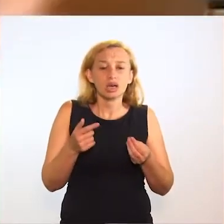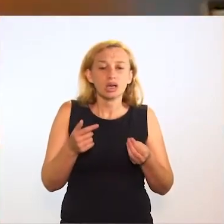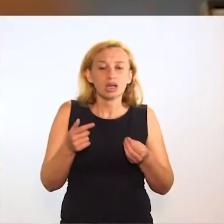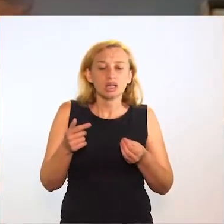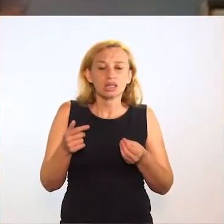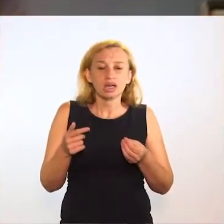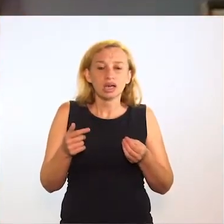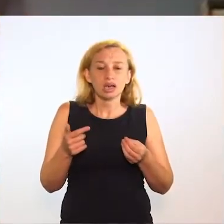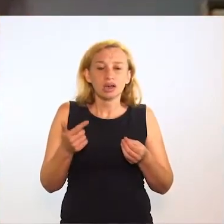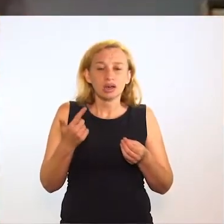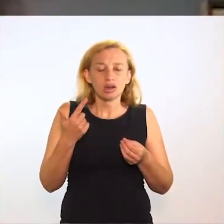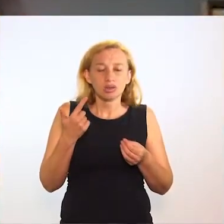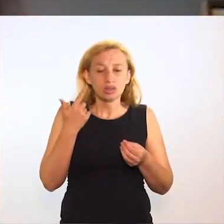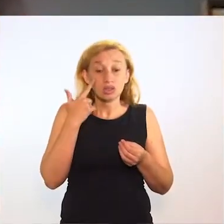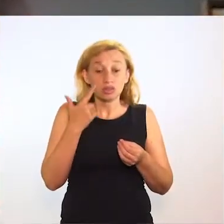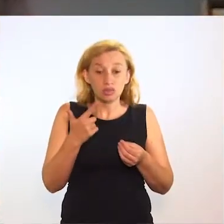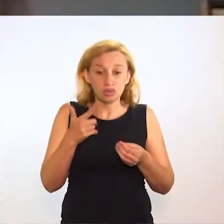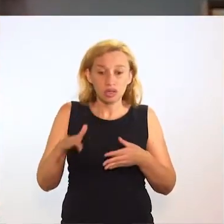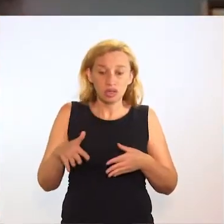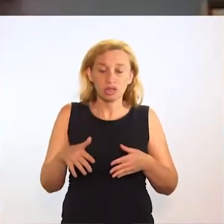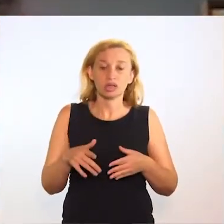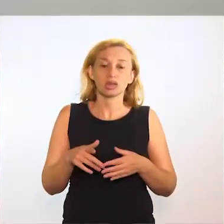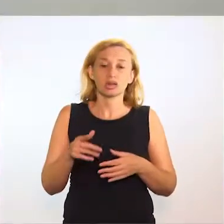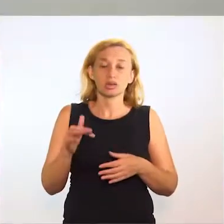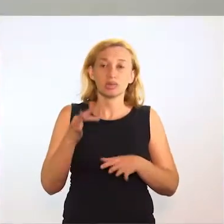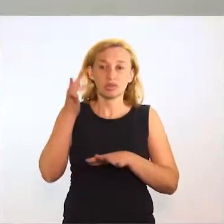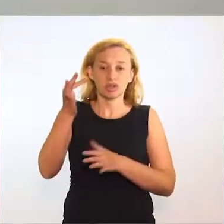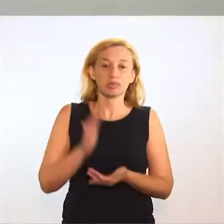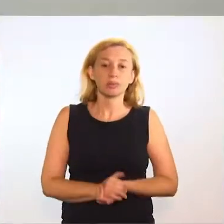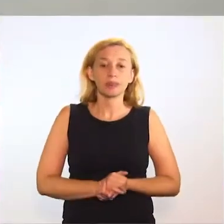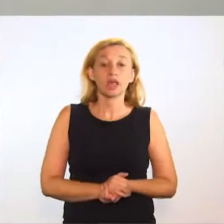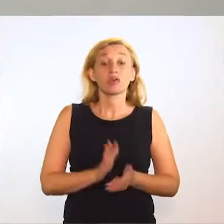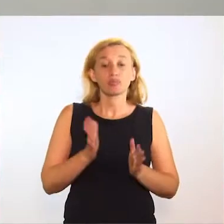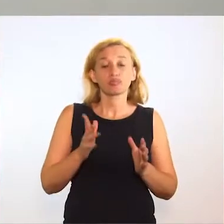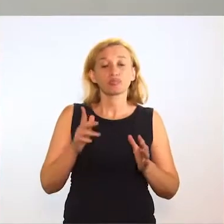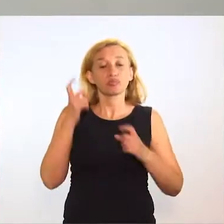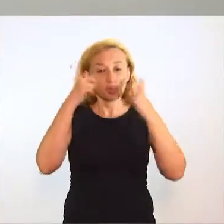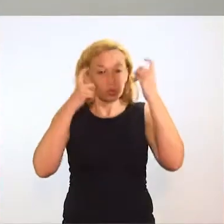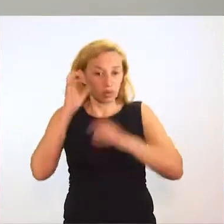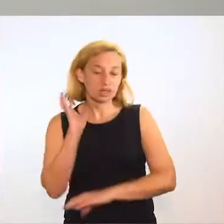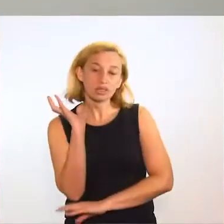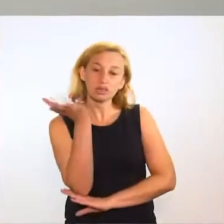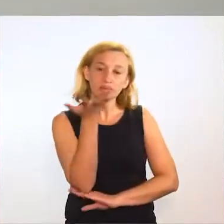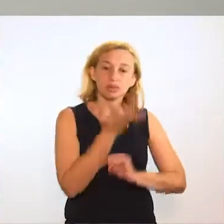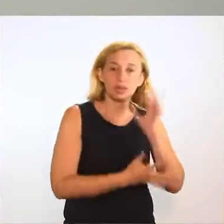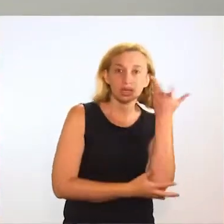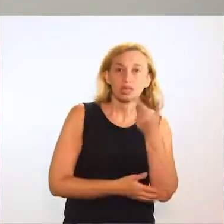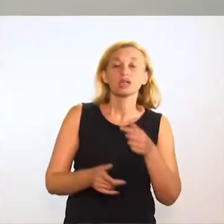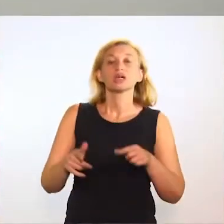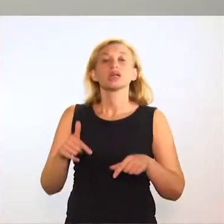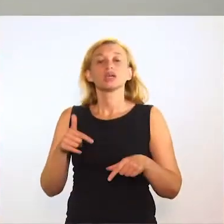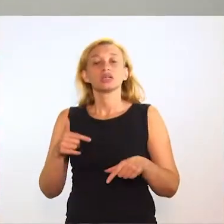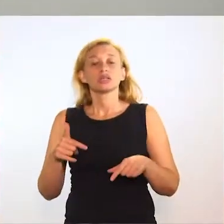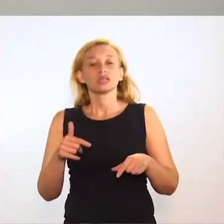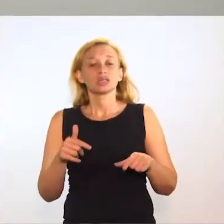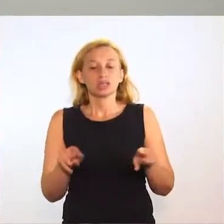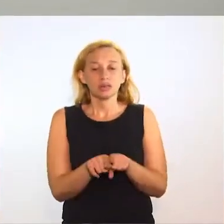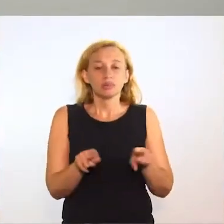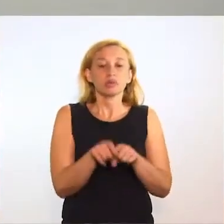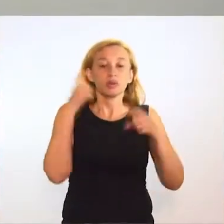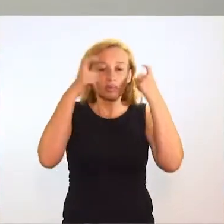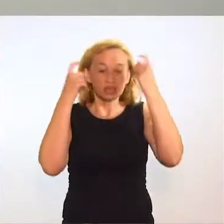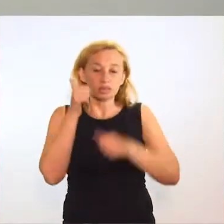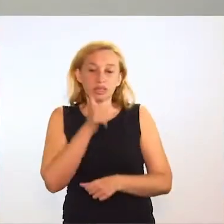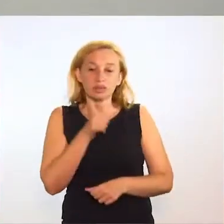desenhado aí essa trajetória para frente? Então, já tinha uma preocupação ambiental e também essa preocupação de trabalhar com as mulheres